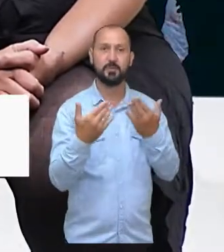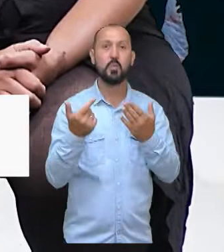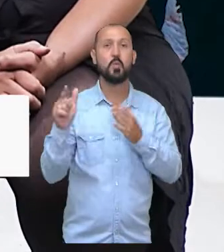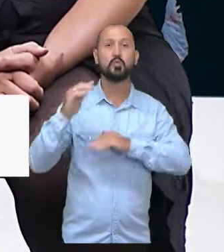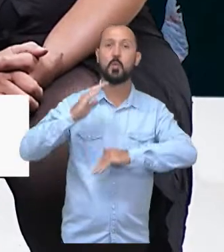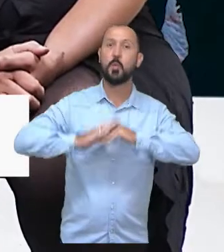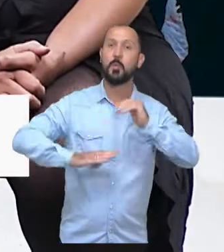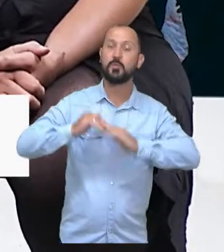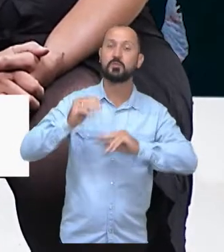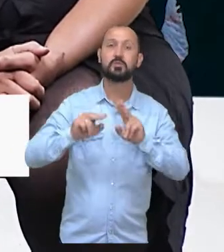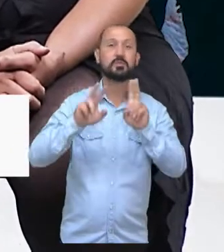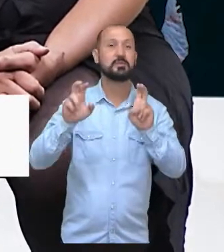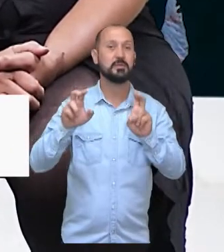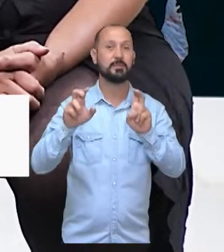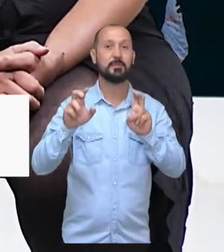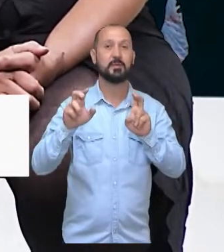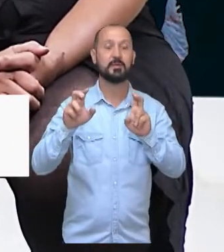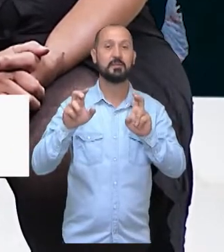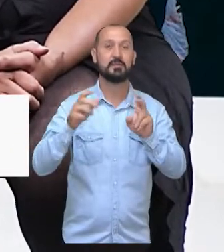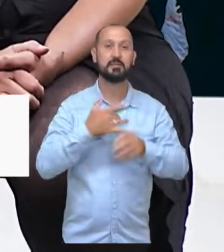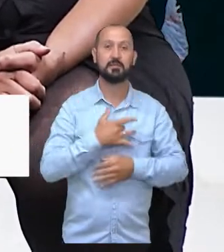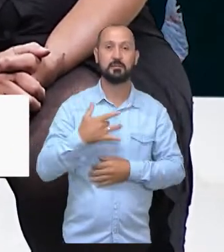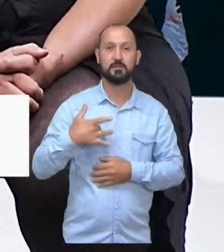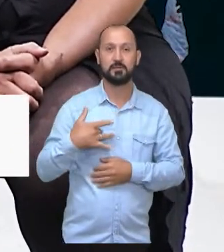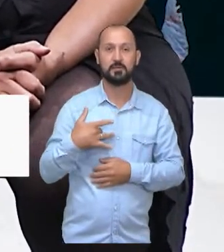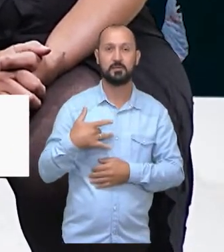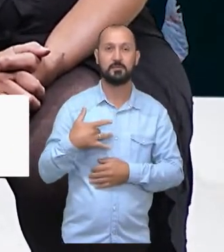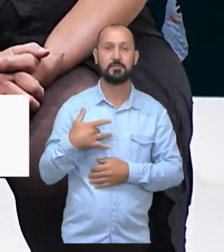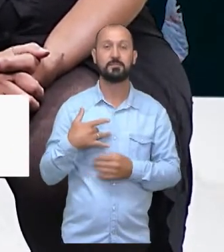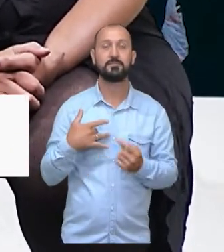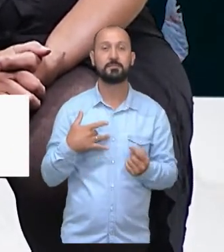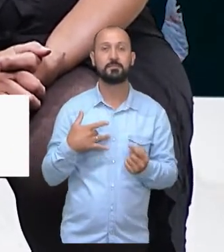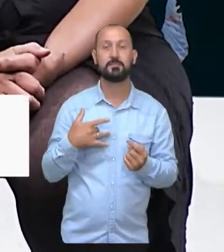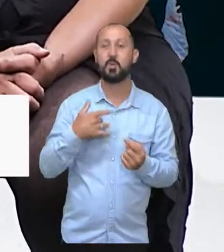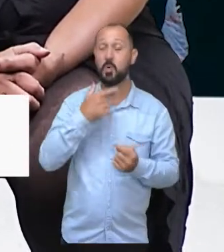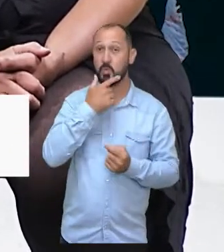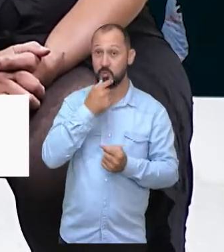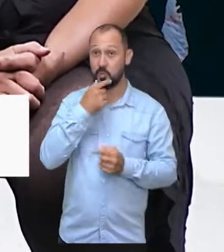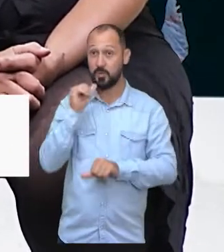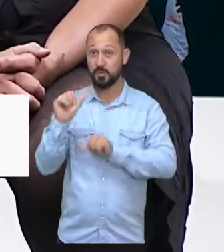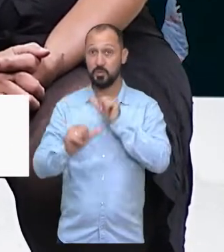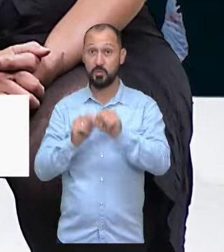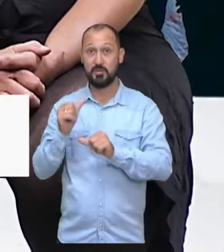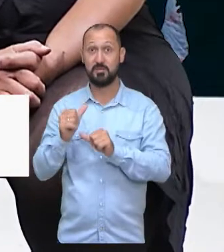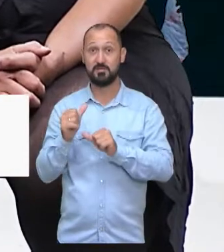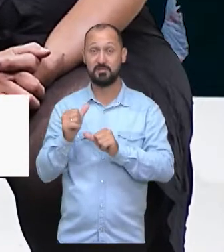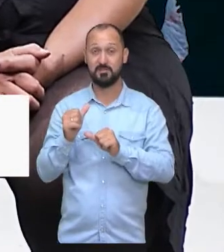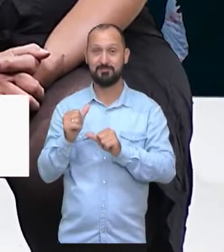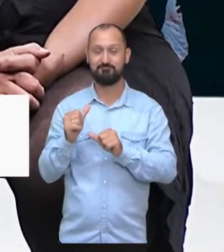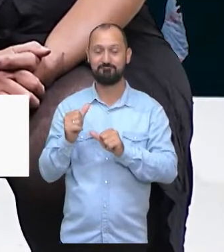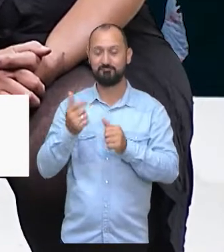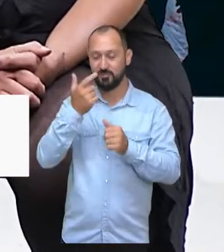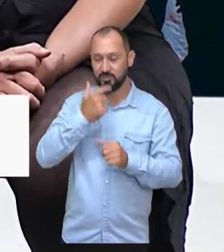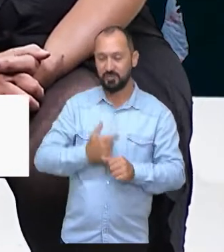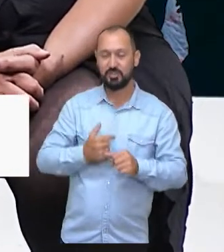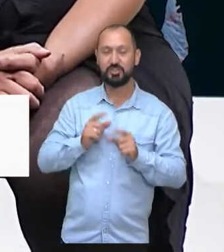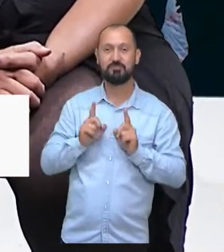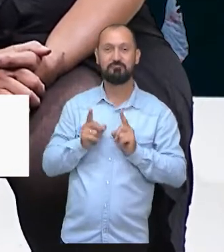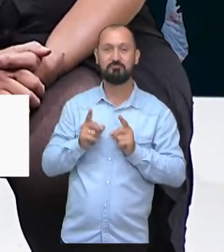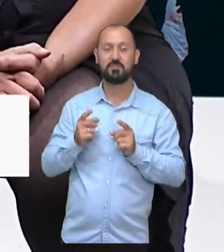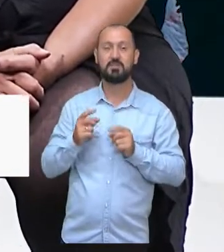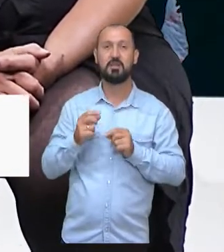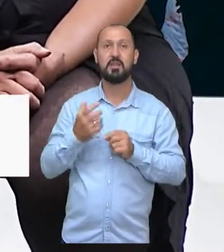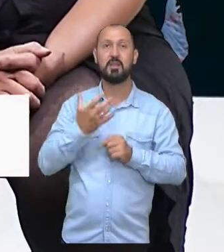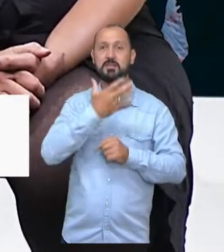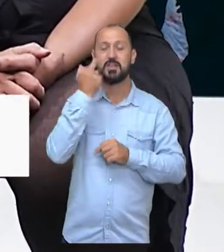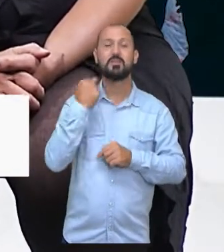da área da saúde, que os homens, né, trans, eles acabam esquecendo até de cuidar da sua saúde,